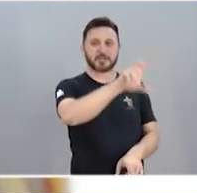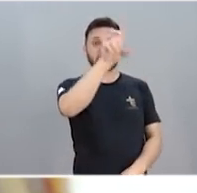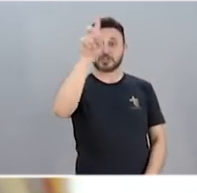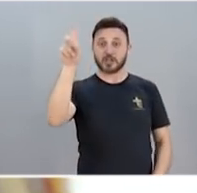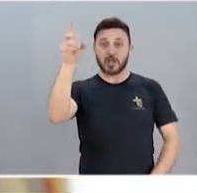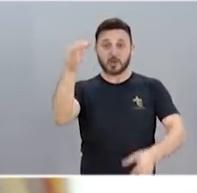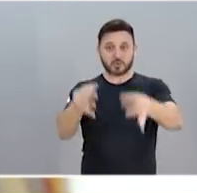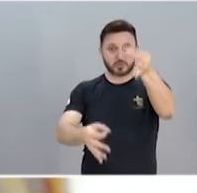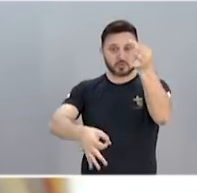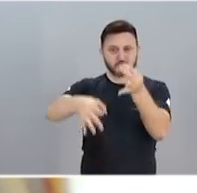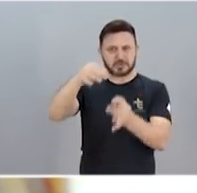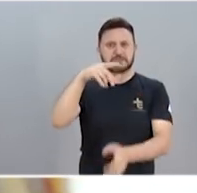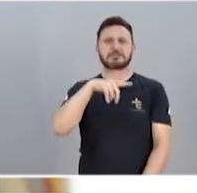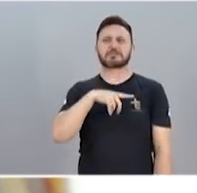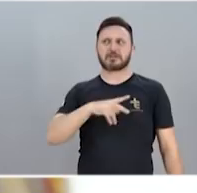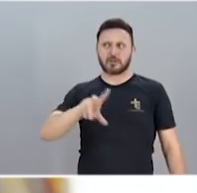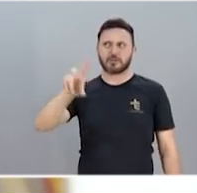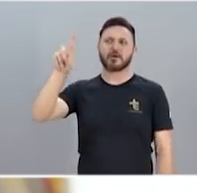justiça,